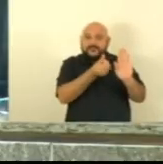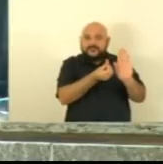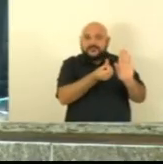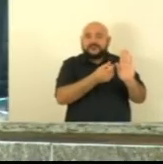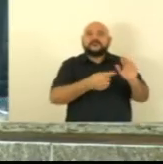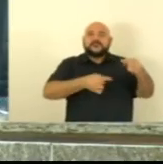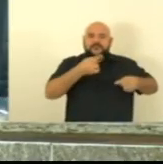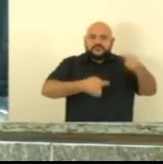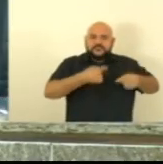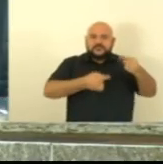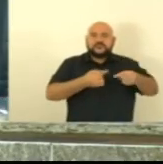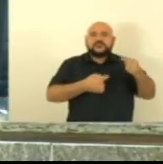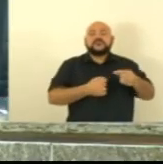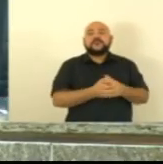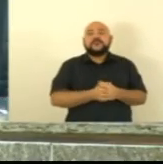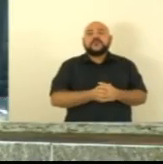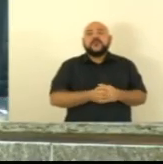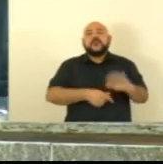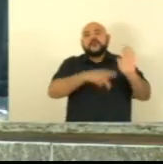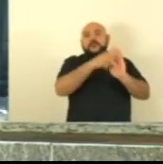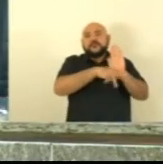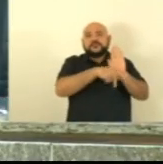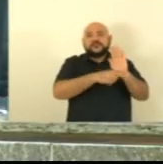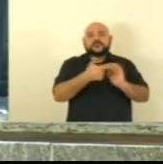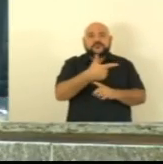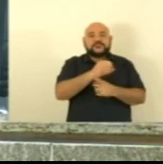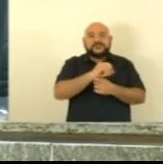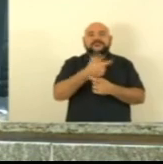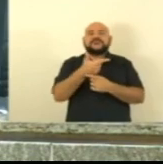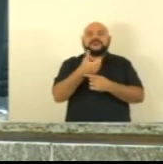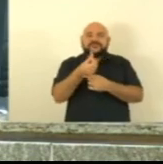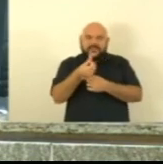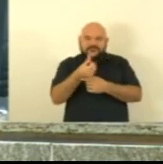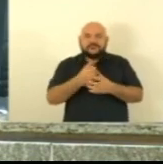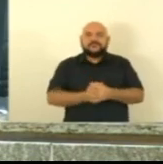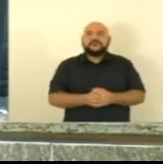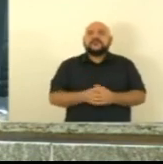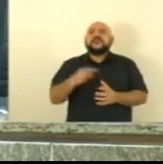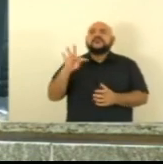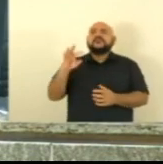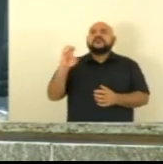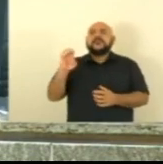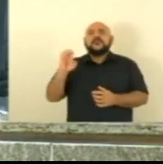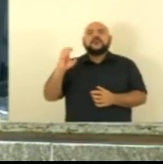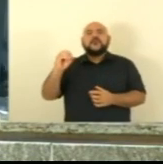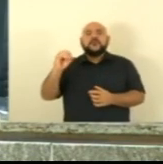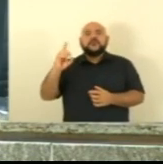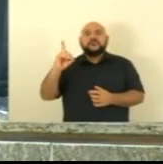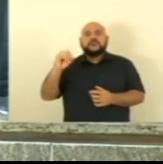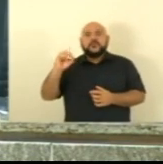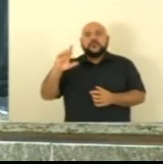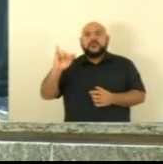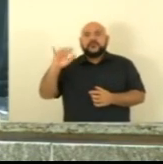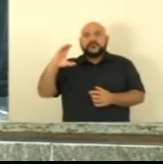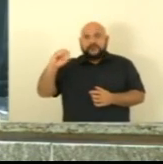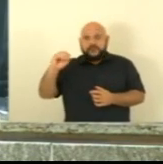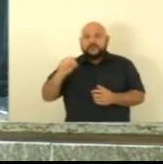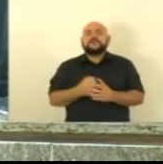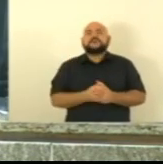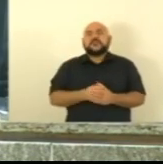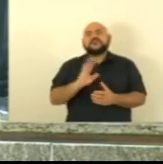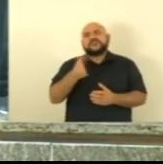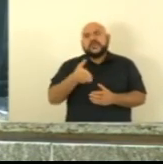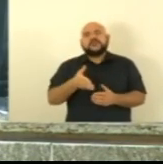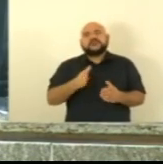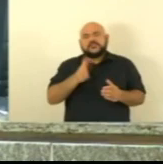única em regime de urgência para a lei 306/2023, deputado Teodorico Ferraço, esse foi baixado em pauta, esse já foi baixado em pauta. Esse